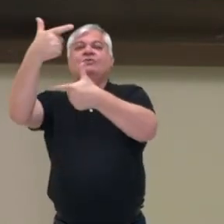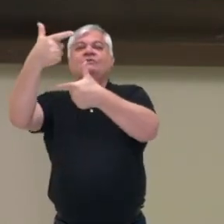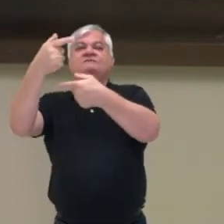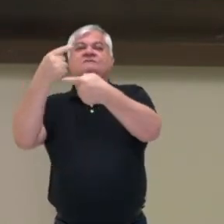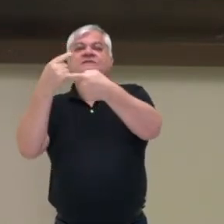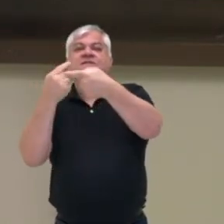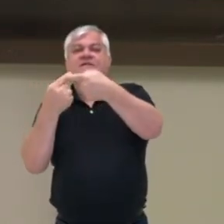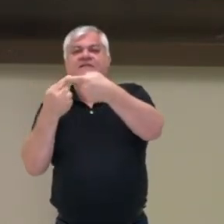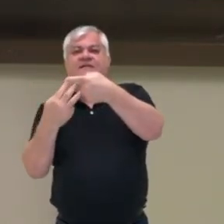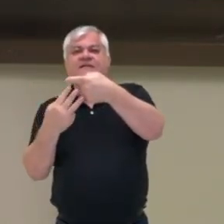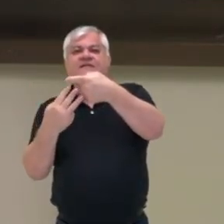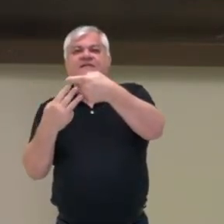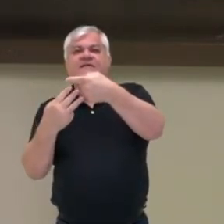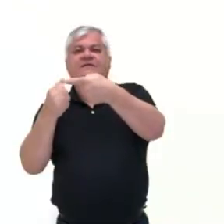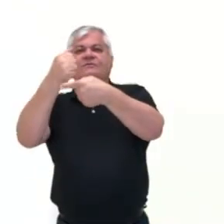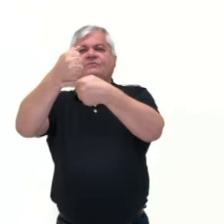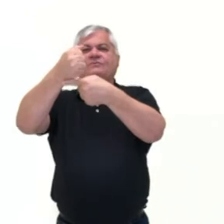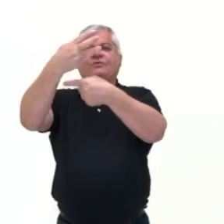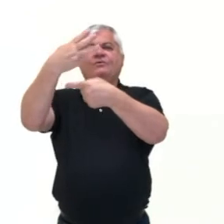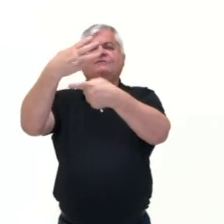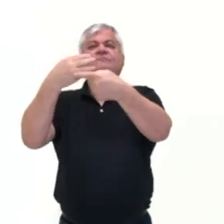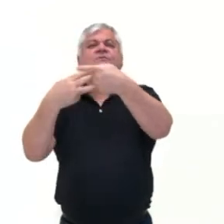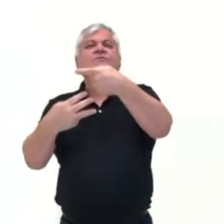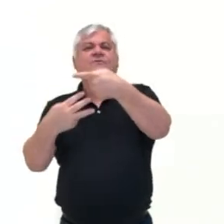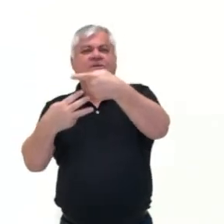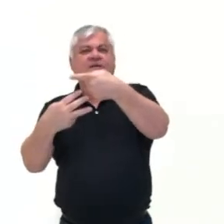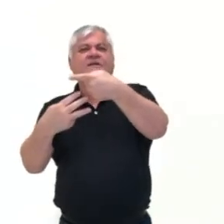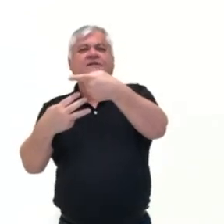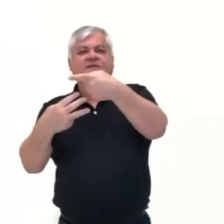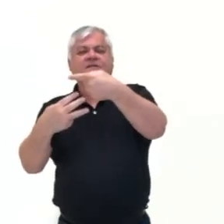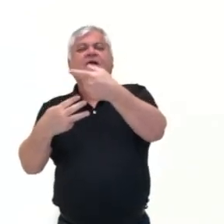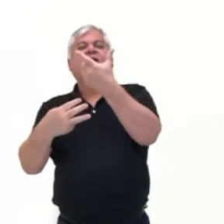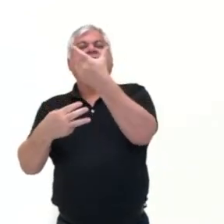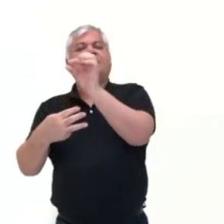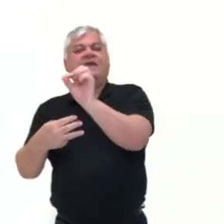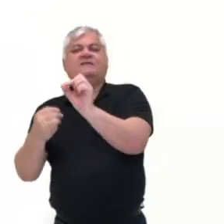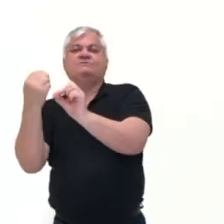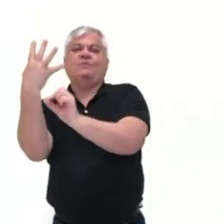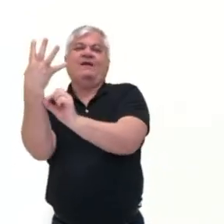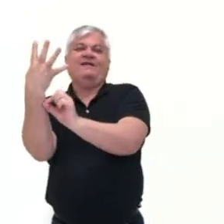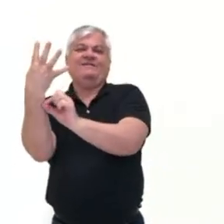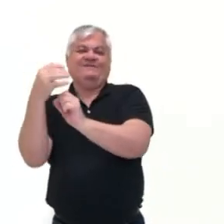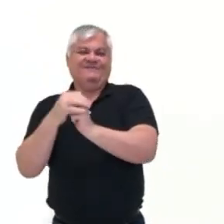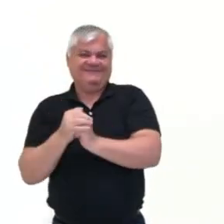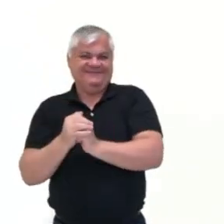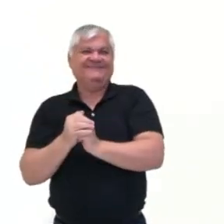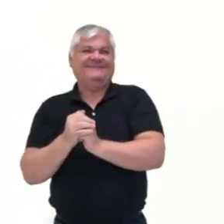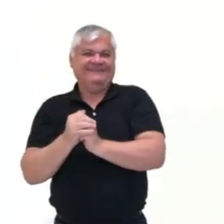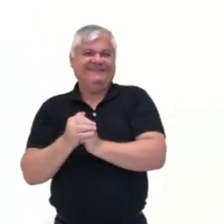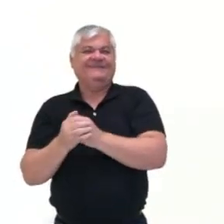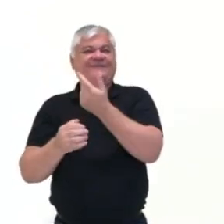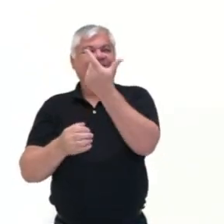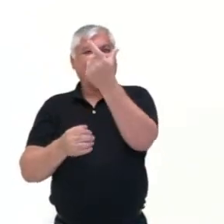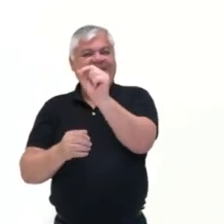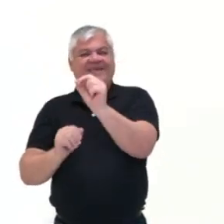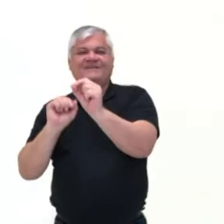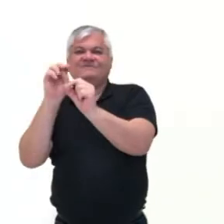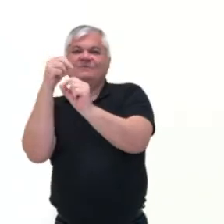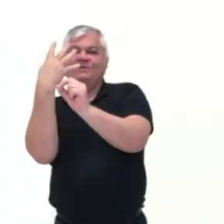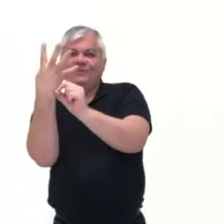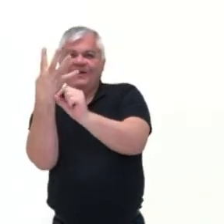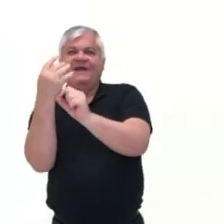denominador. Aqui dá para melhorar, ó. 12 divide por 3 dá 4. 10 elevado na 4. 10 vezes